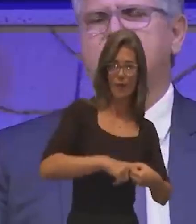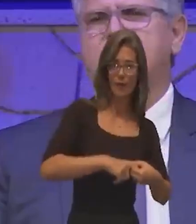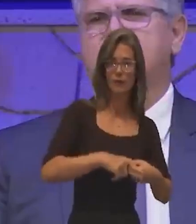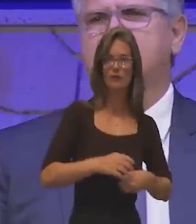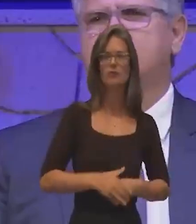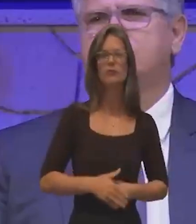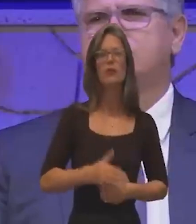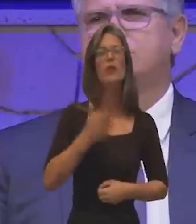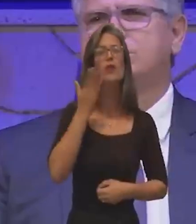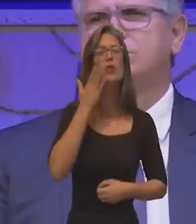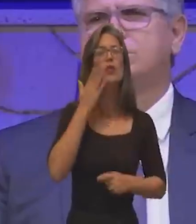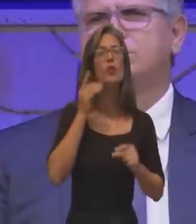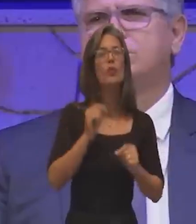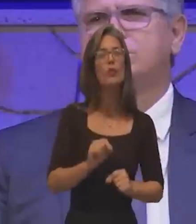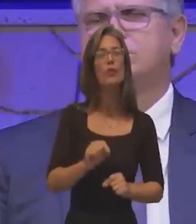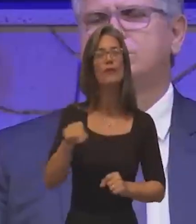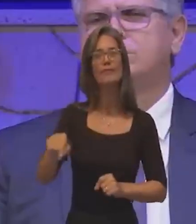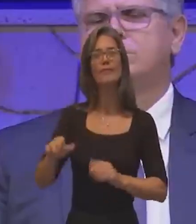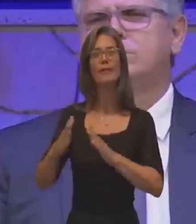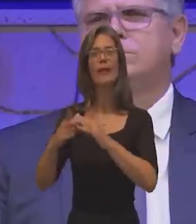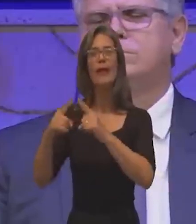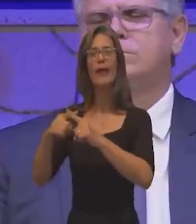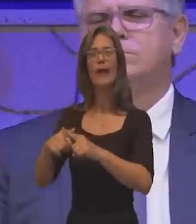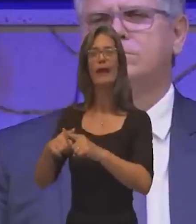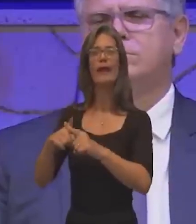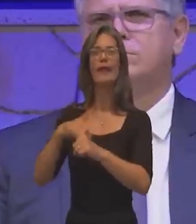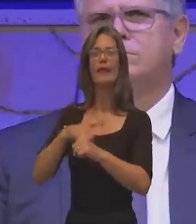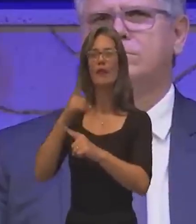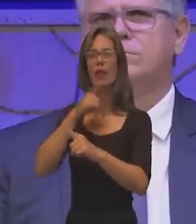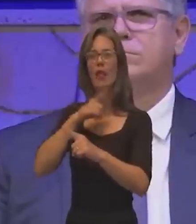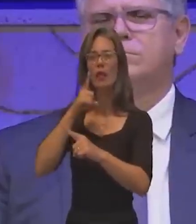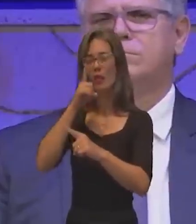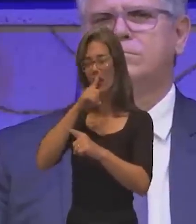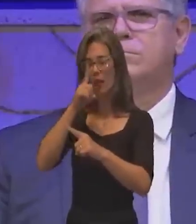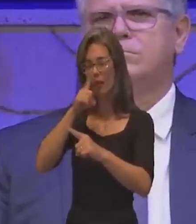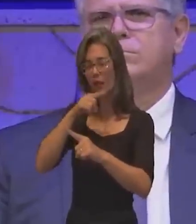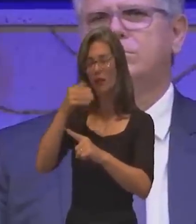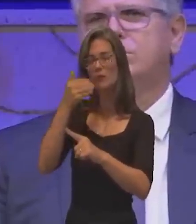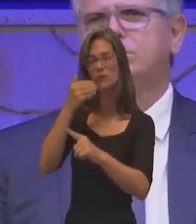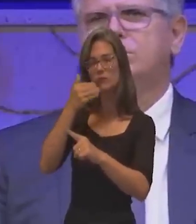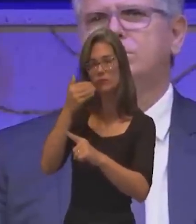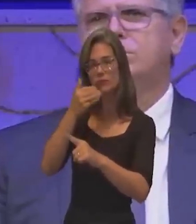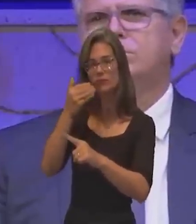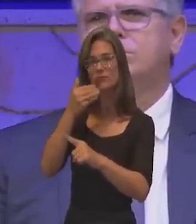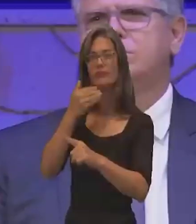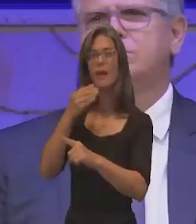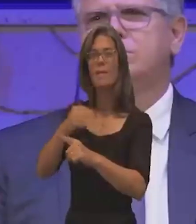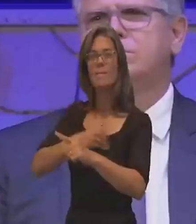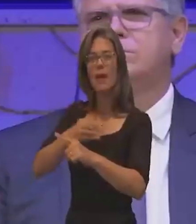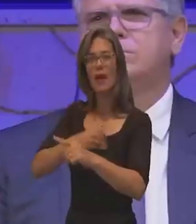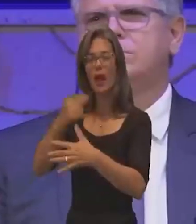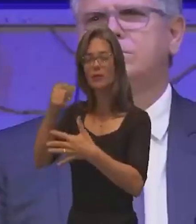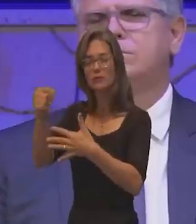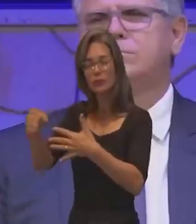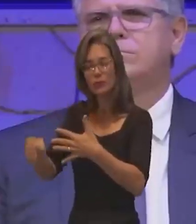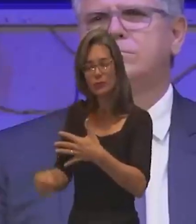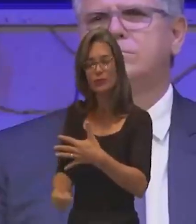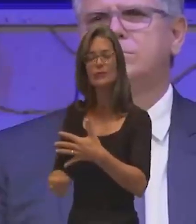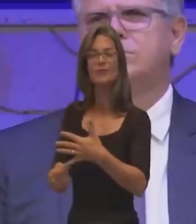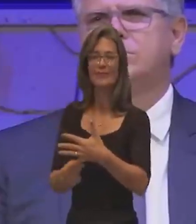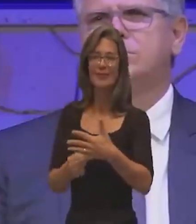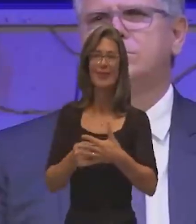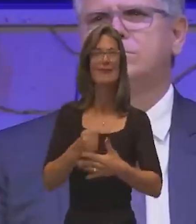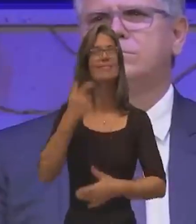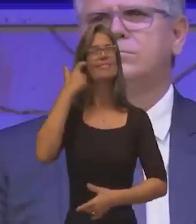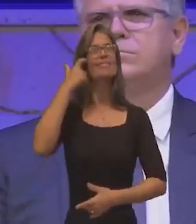a respeito da impureza, a respeito de erros que ele precisava corrigir, o encorajamento aos fiéis